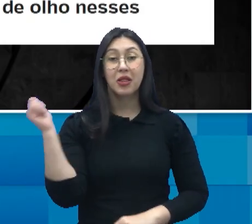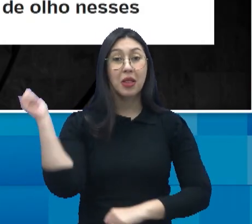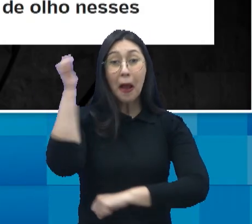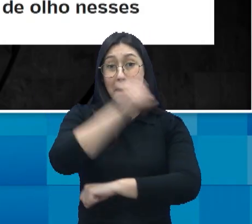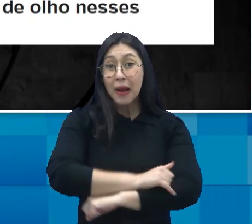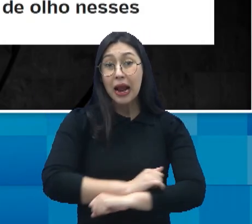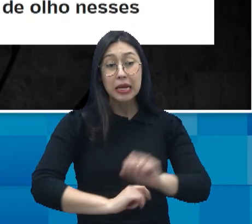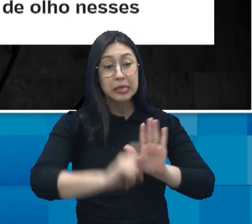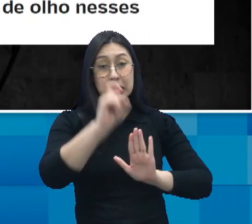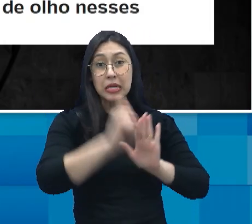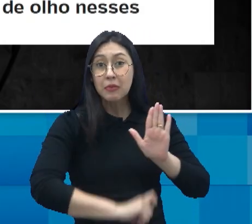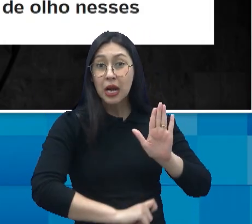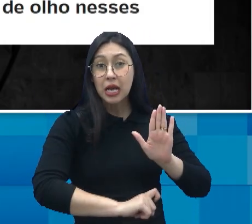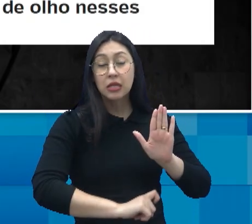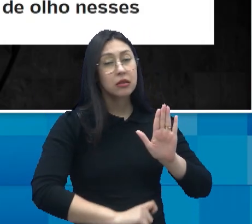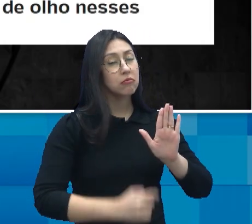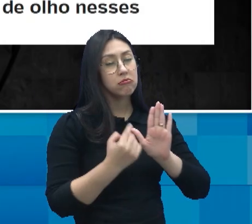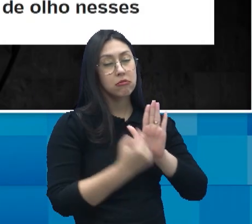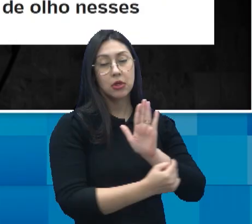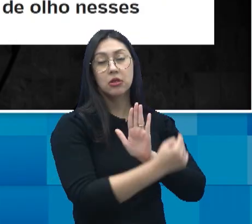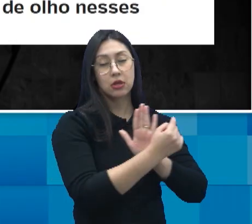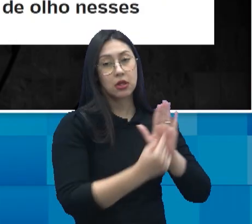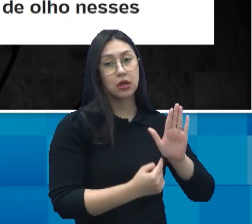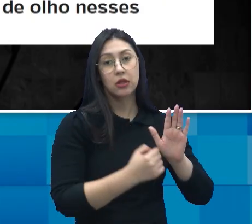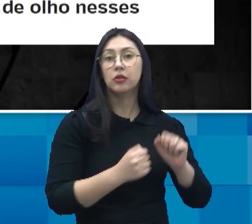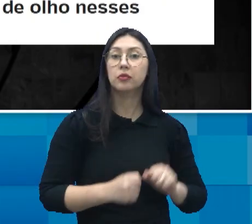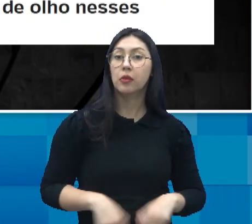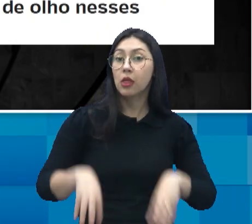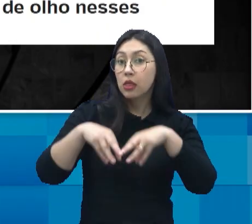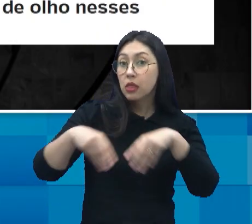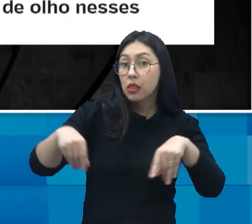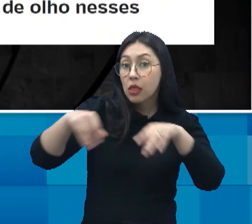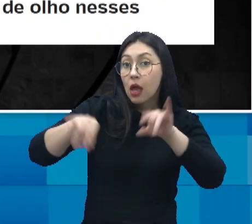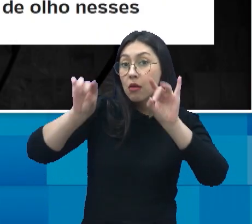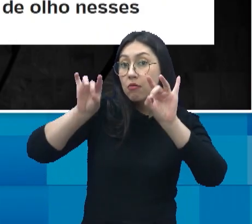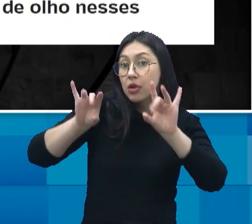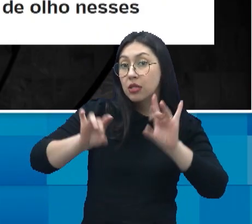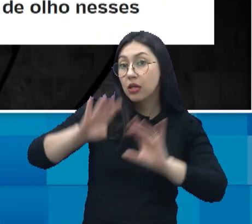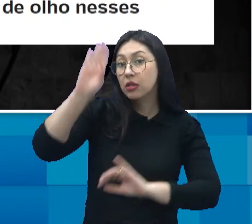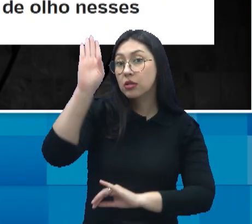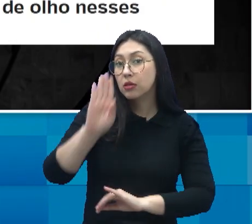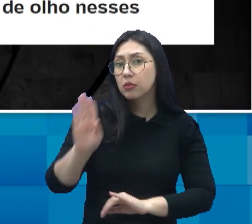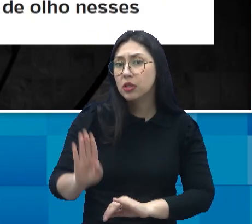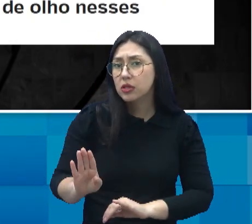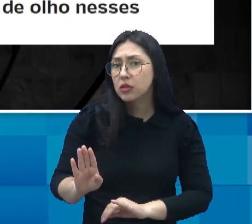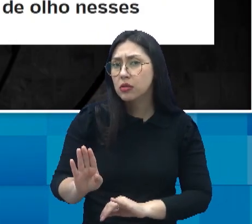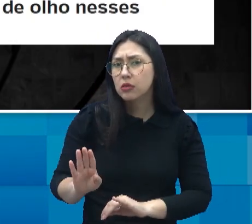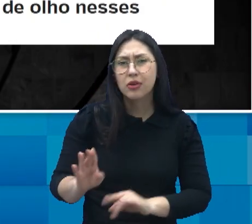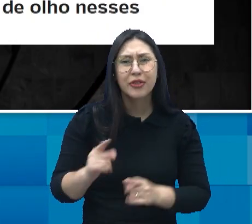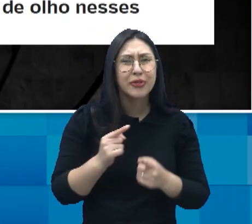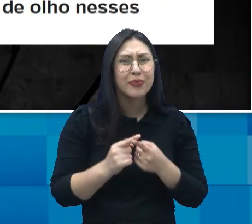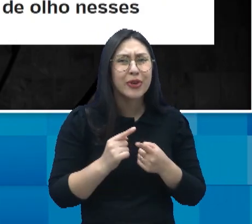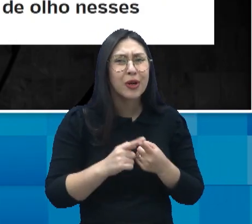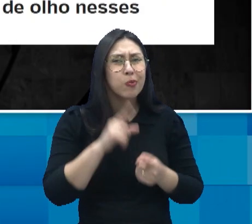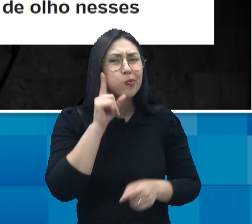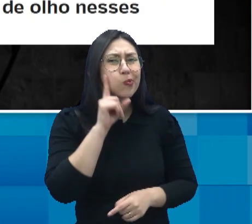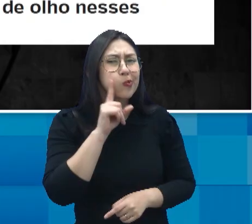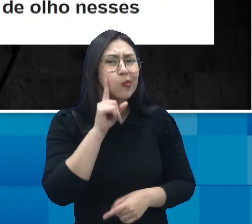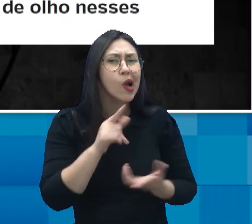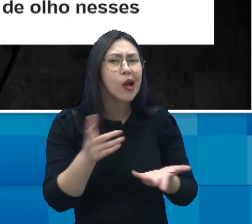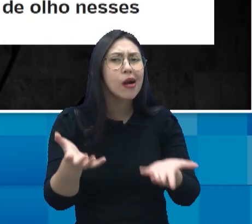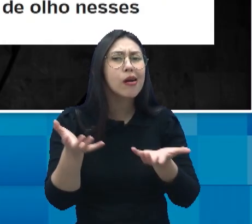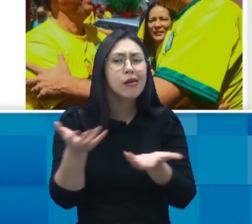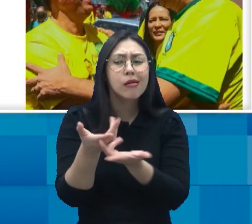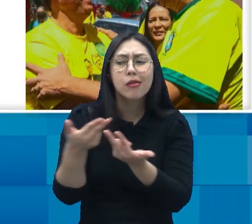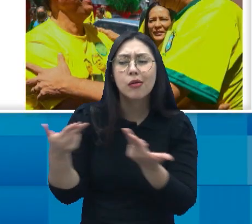de alimentos do tarifaço. Terras raras no Brasil, porque os Estados Unidos estão de olho no nosso